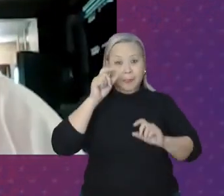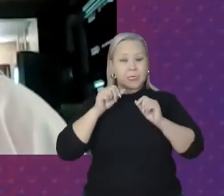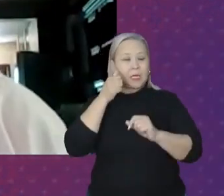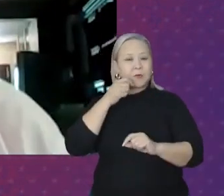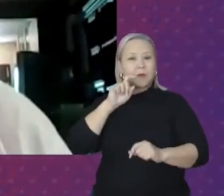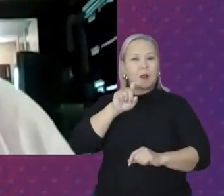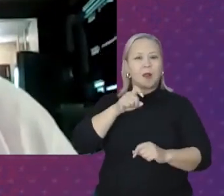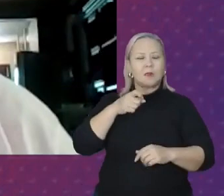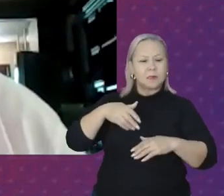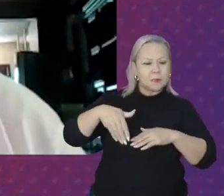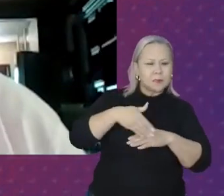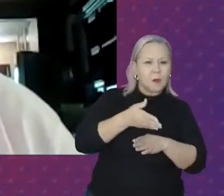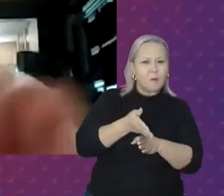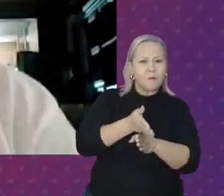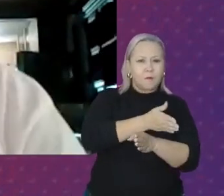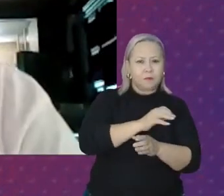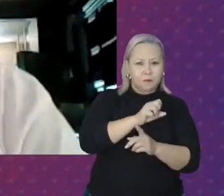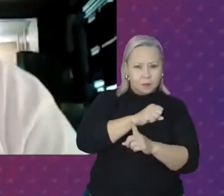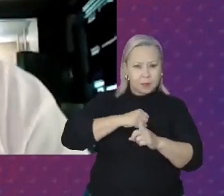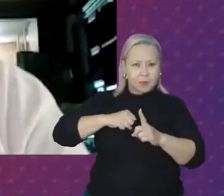que gritam, que